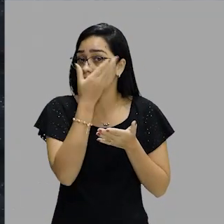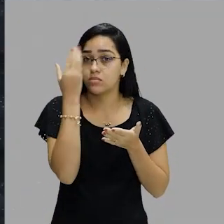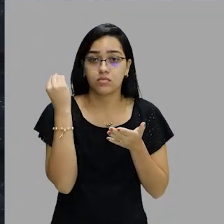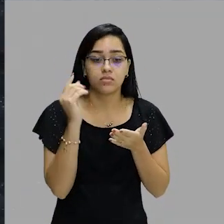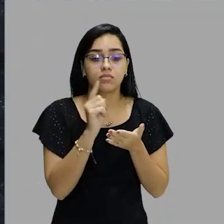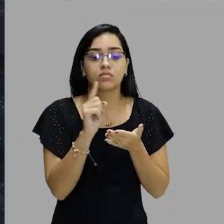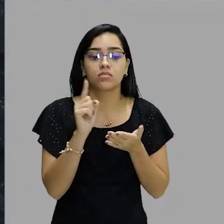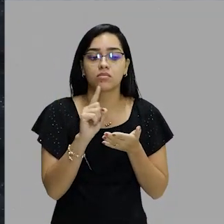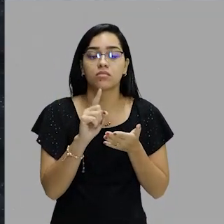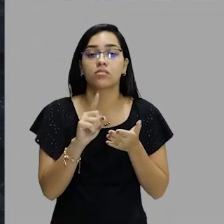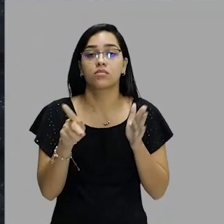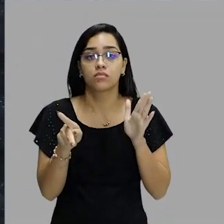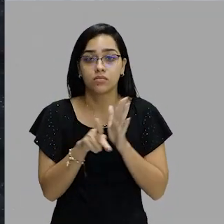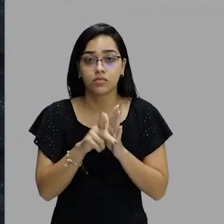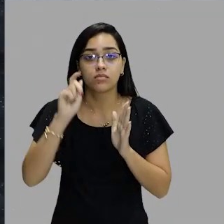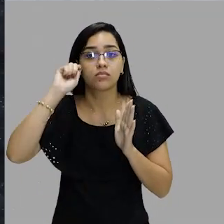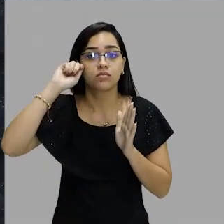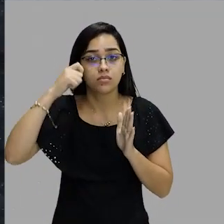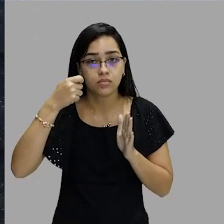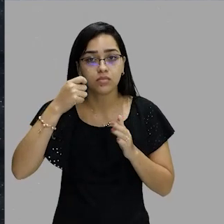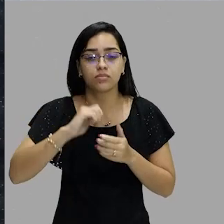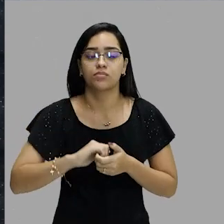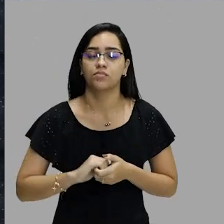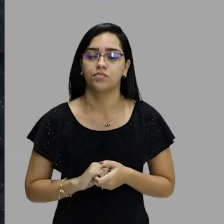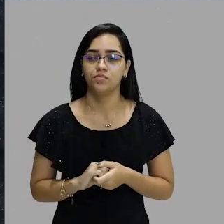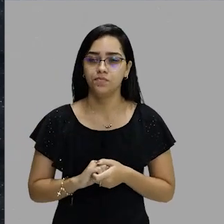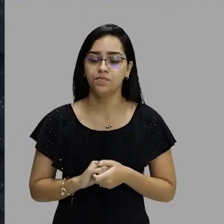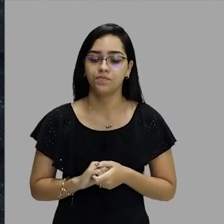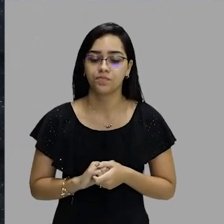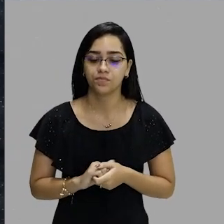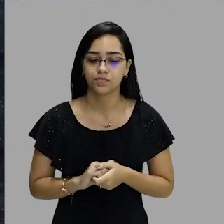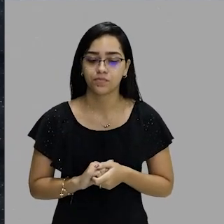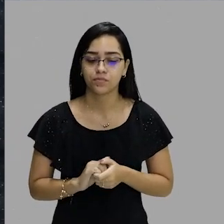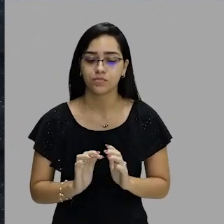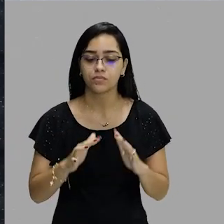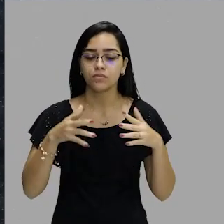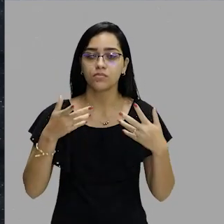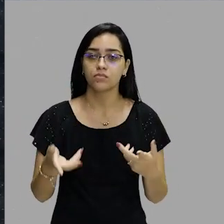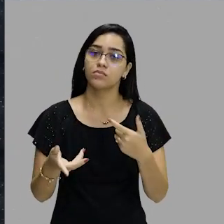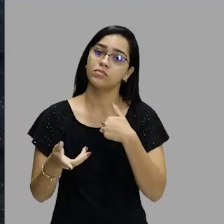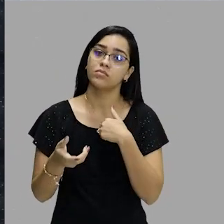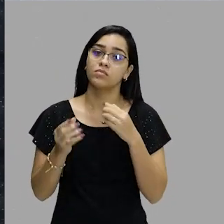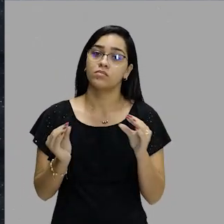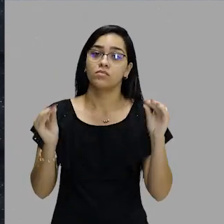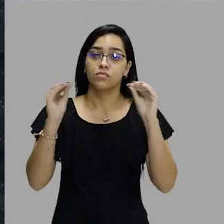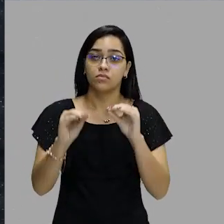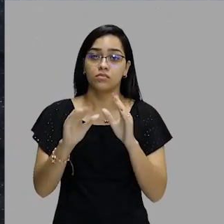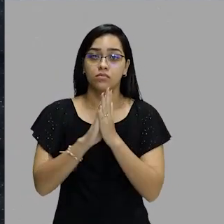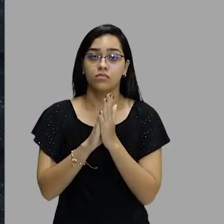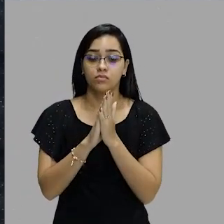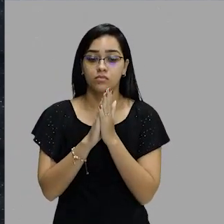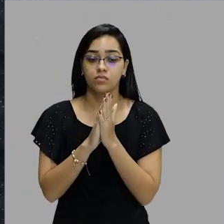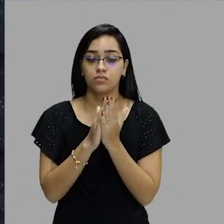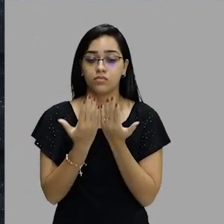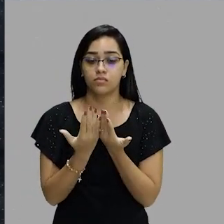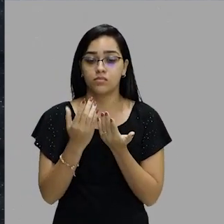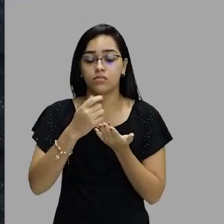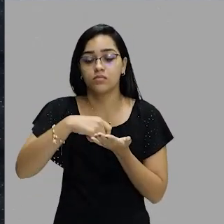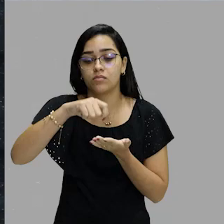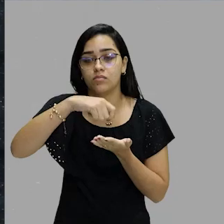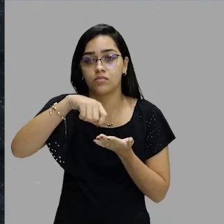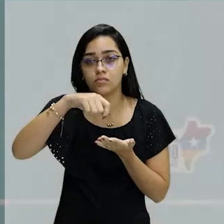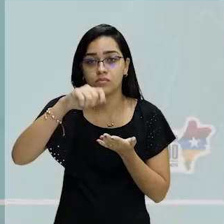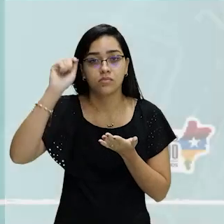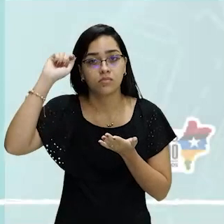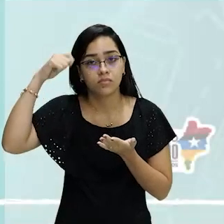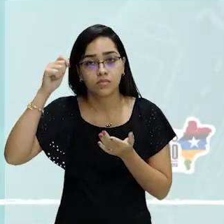de falar nisso, é o próprio negro. Então, eu coloquei aqui Cadernos Negros, que é um importante marco